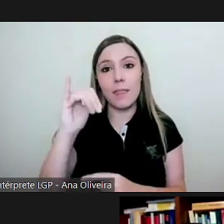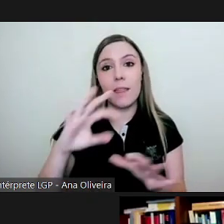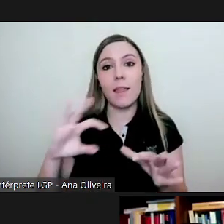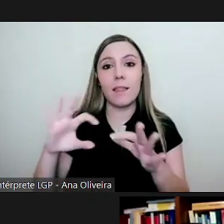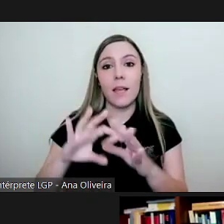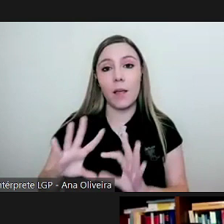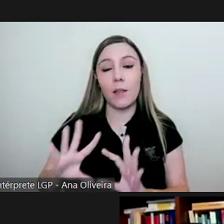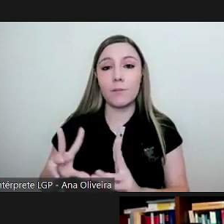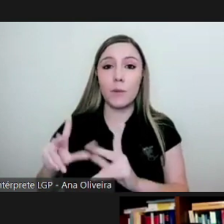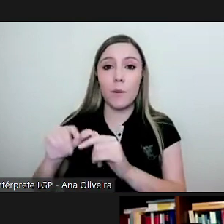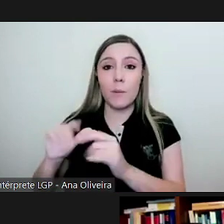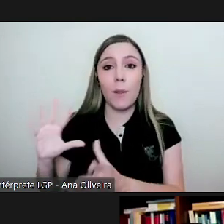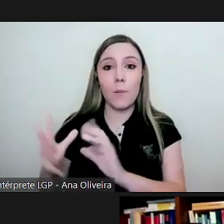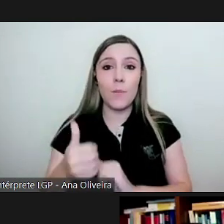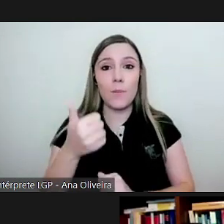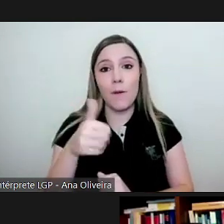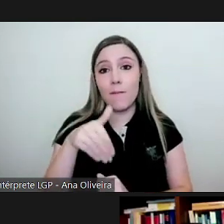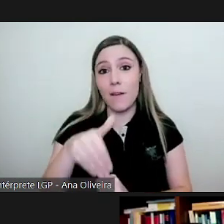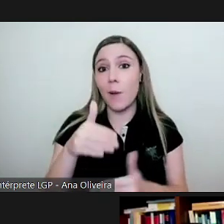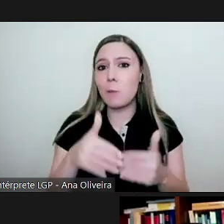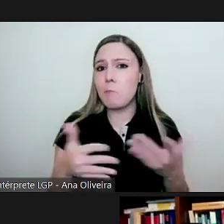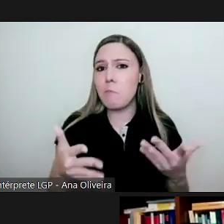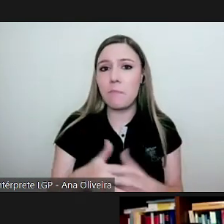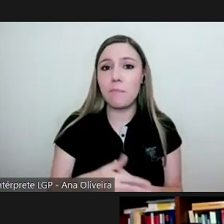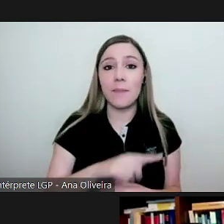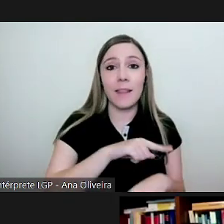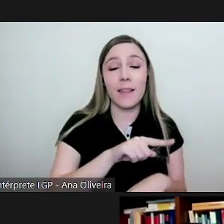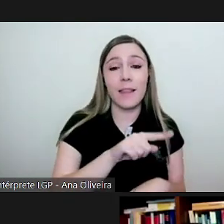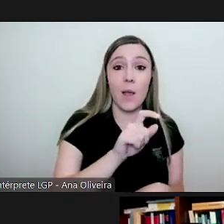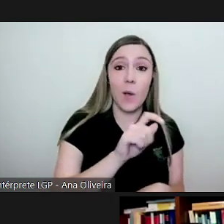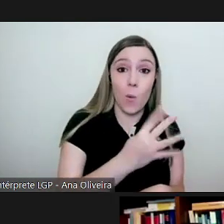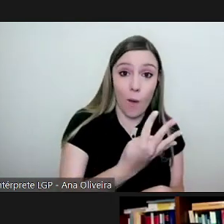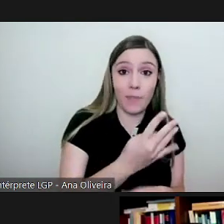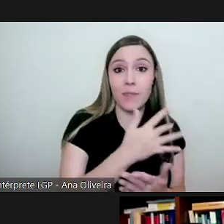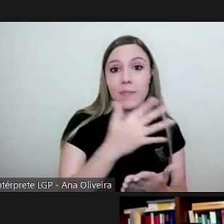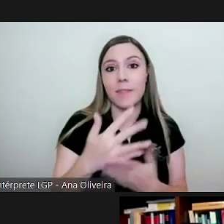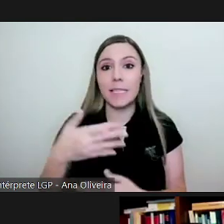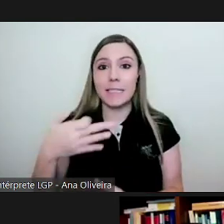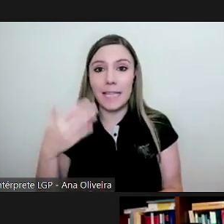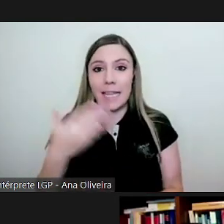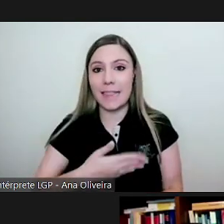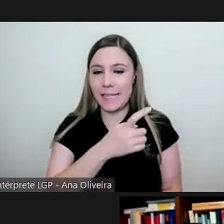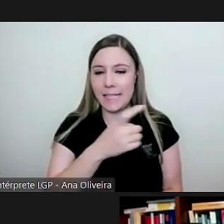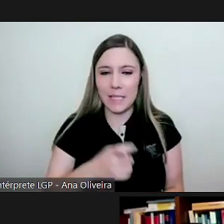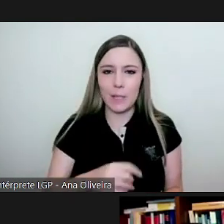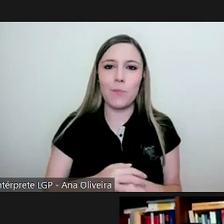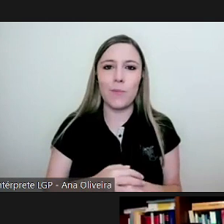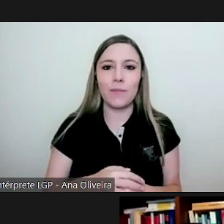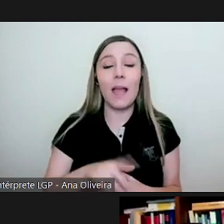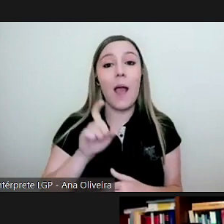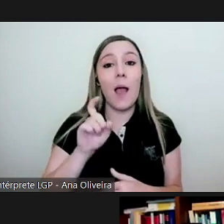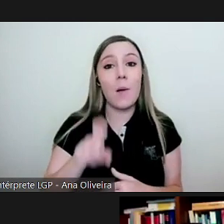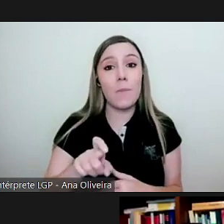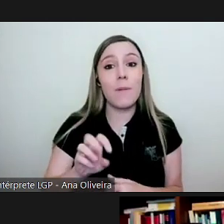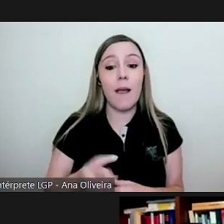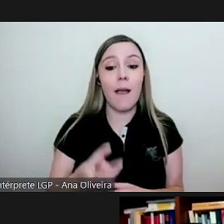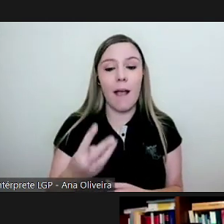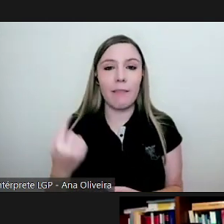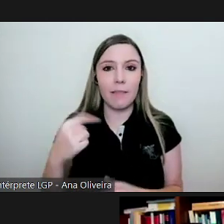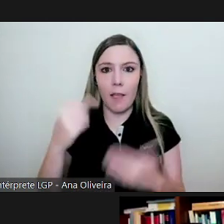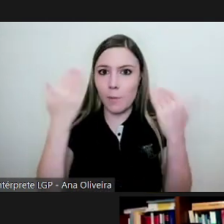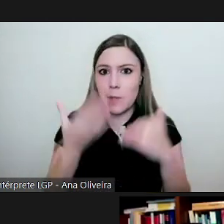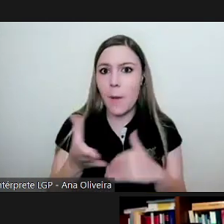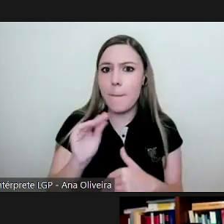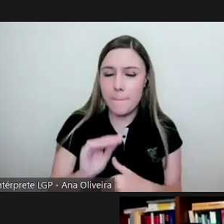Desenvolvimento Sustentável, que terá lugar de 4 a 7 de dezembro. Poderá encontrar os links para obter mais informações